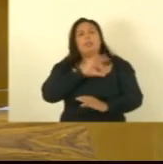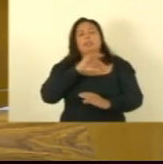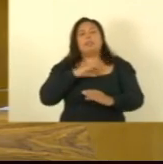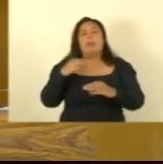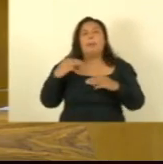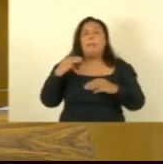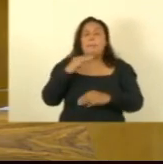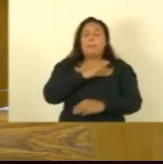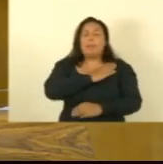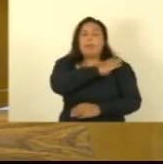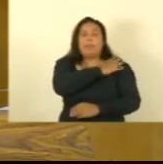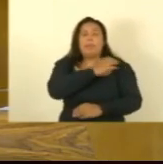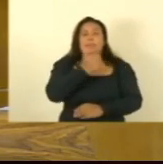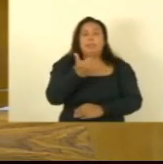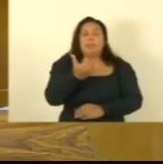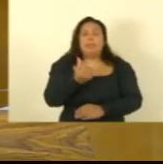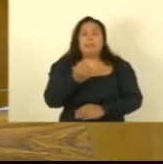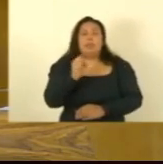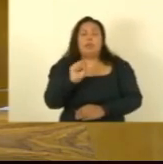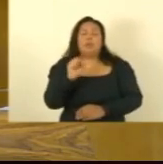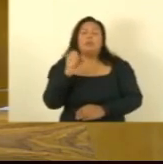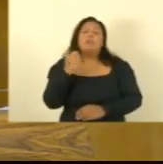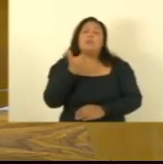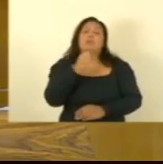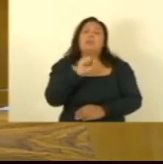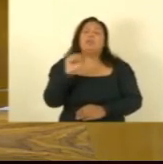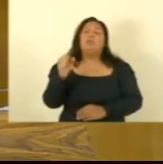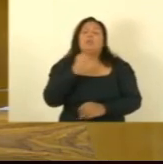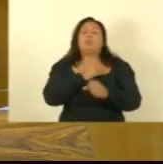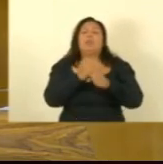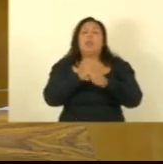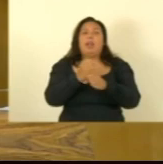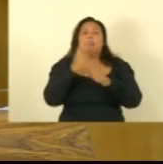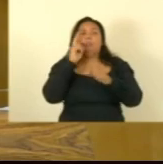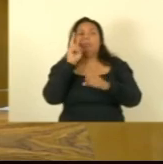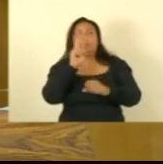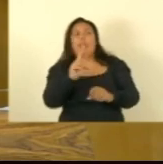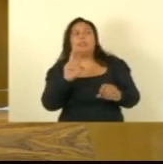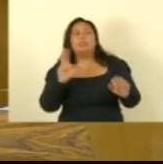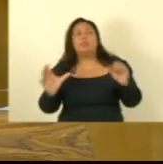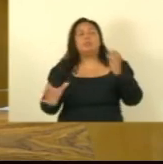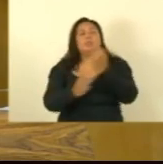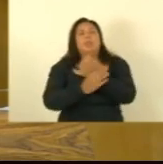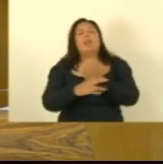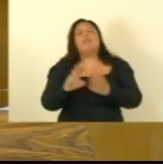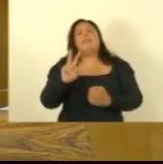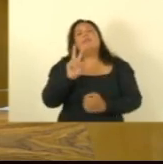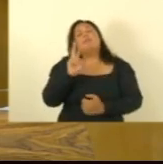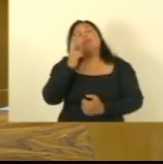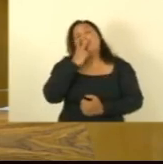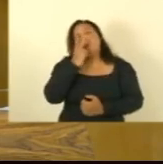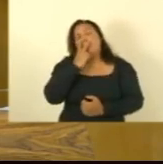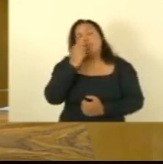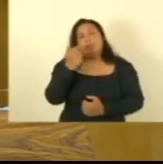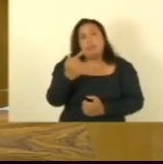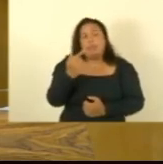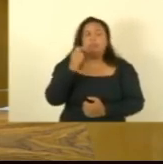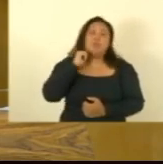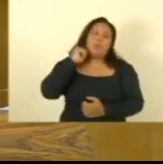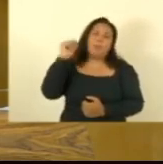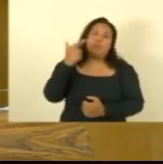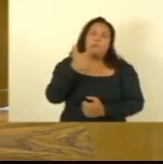São 188 anos socorrendo, protegendo e assistindo o povo capixaba. Vitória, 7 de abril de